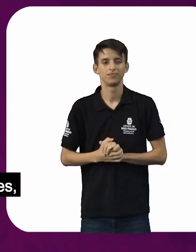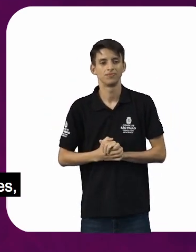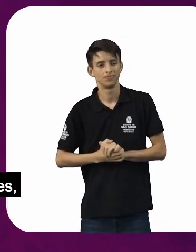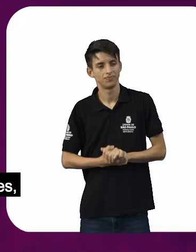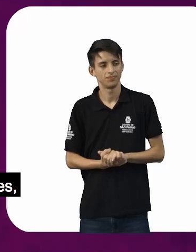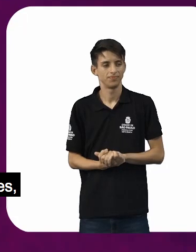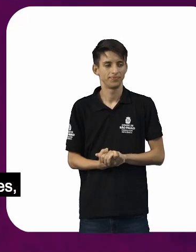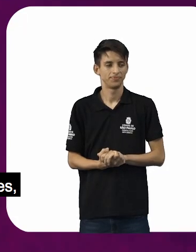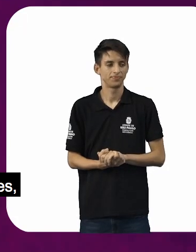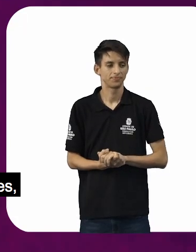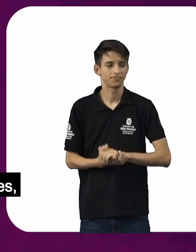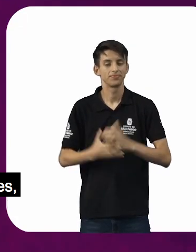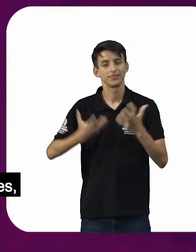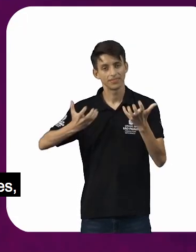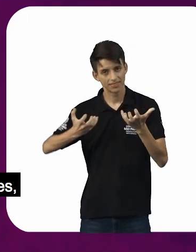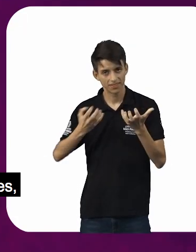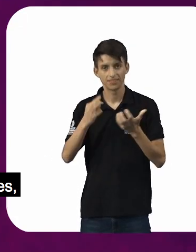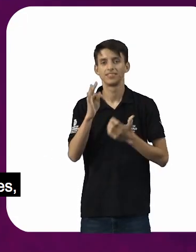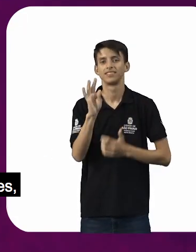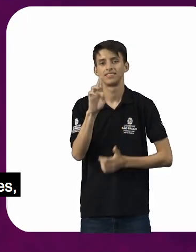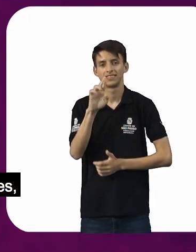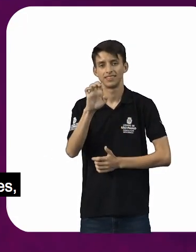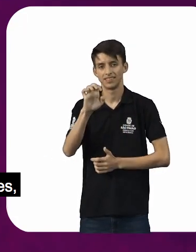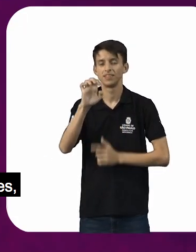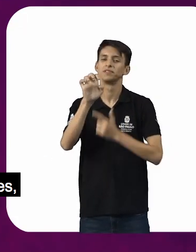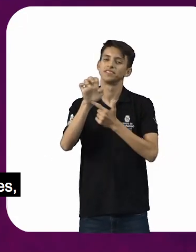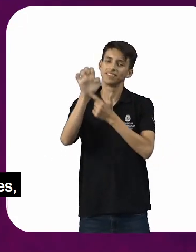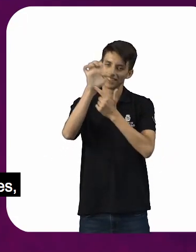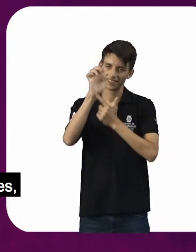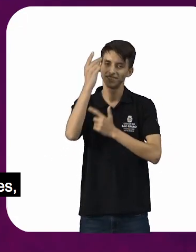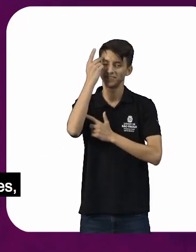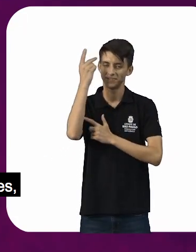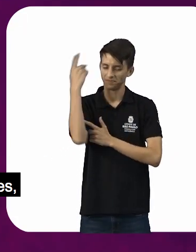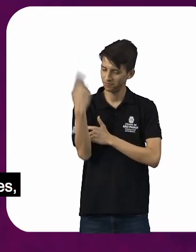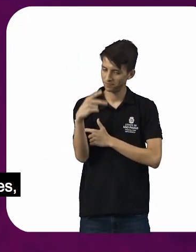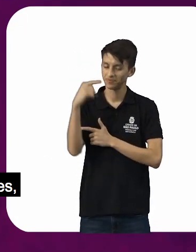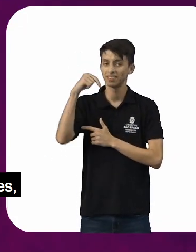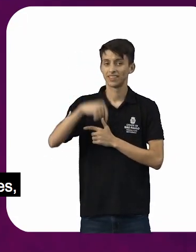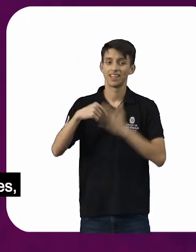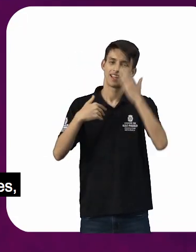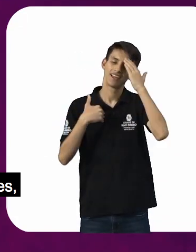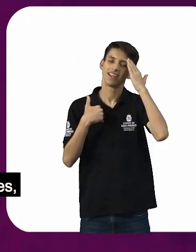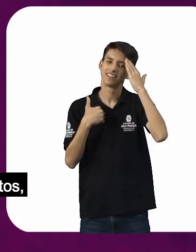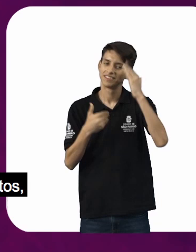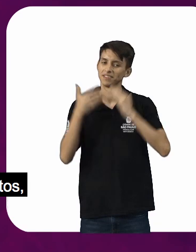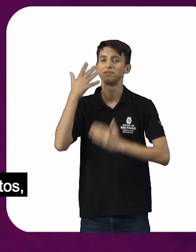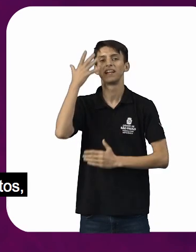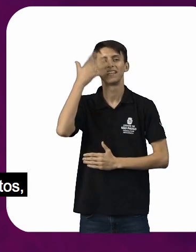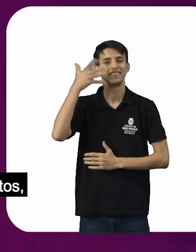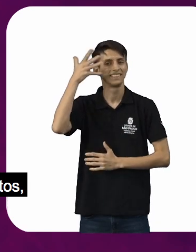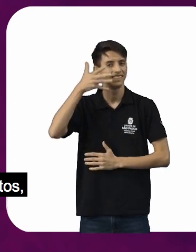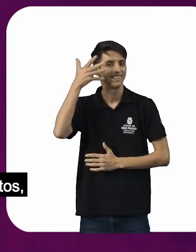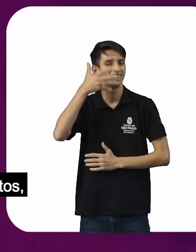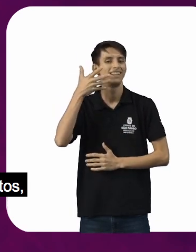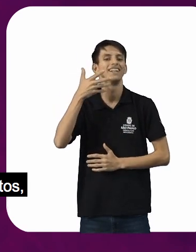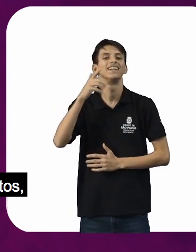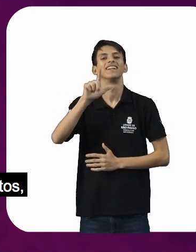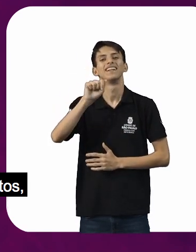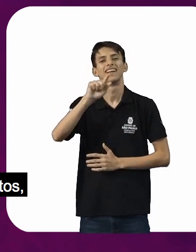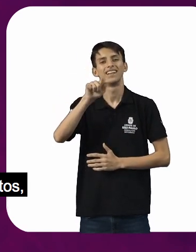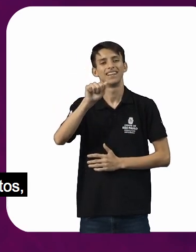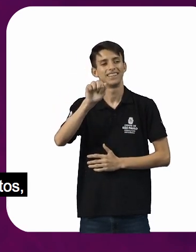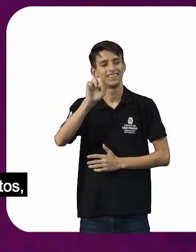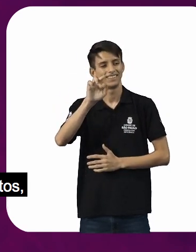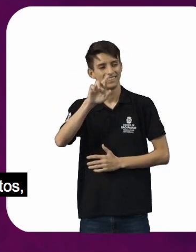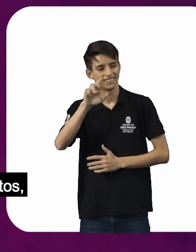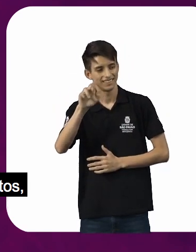Eu quero, em nome do Regina Tribunal Rufino. Regional Eleitoral do Estado de São Paulo, agradecer as nossas ilustres palestrantes, doutora Lázara Carvalho,